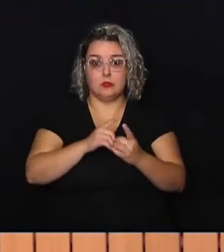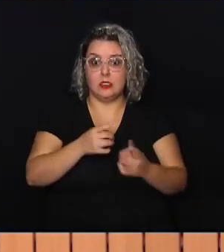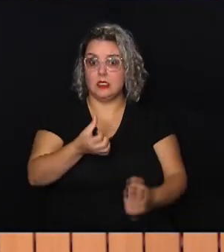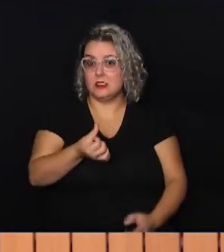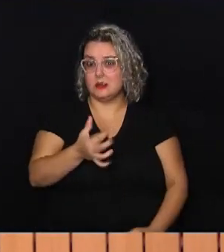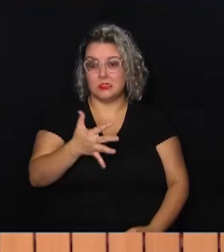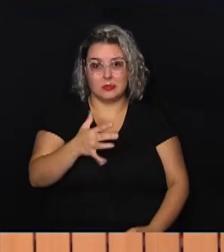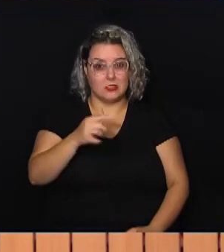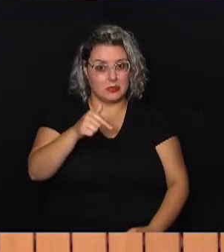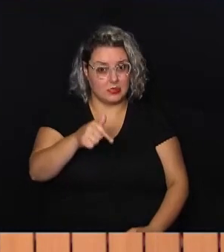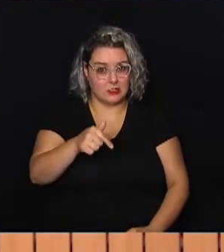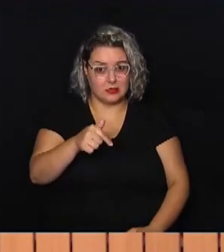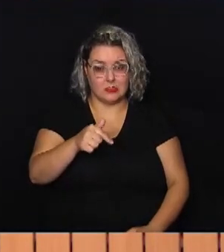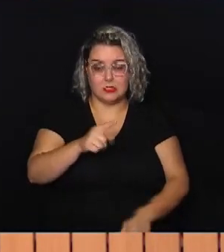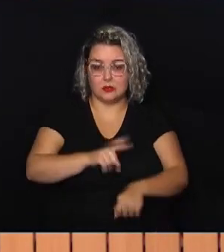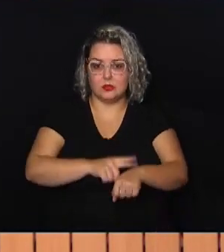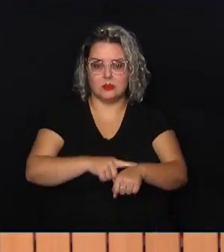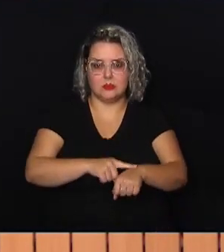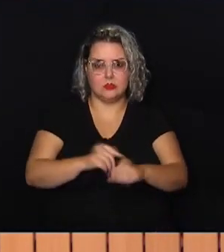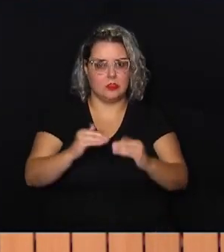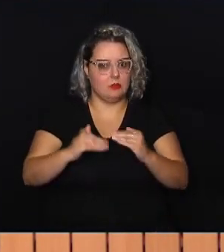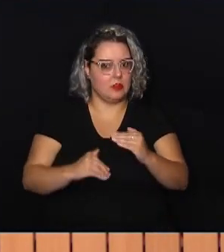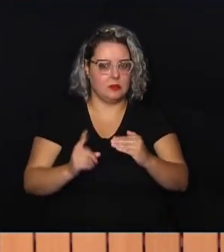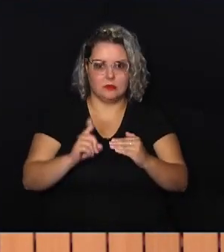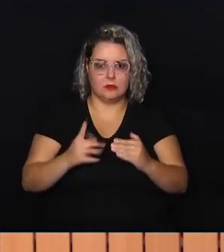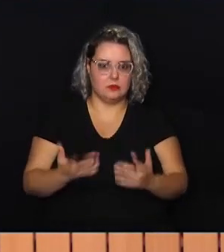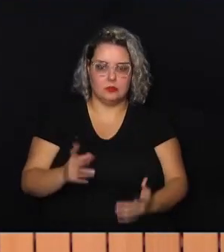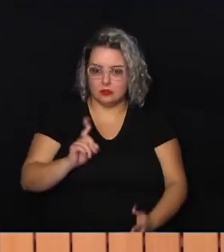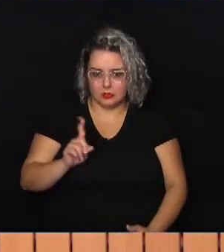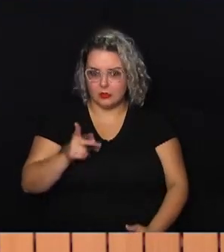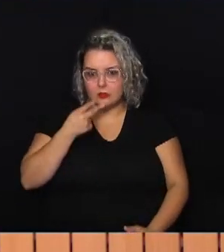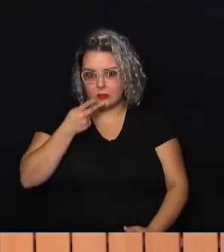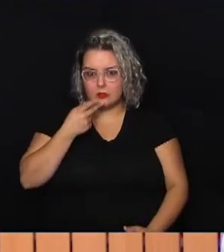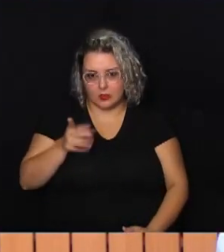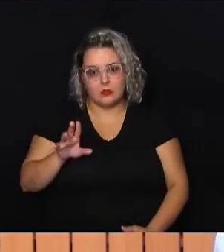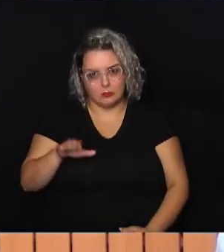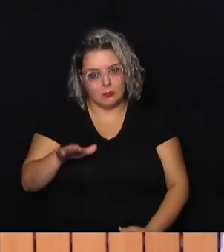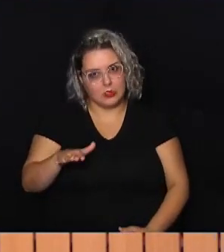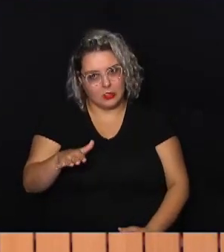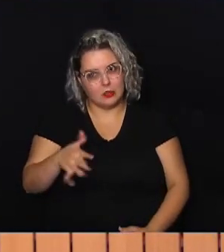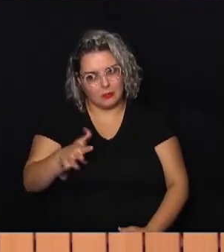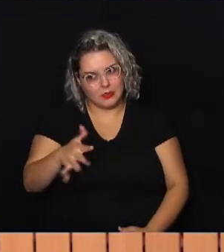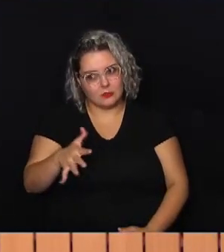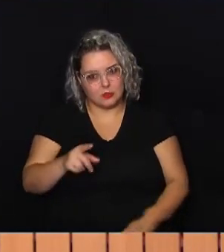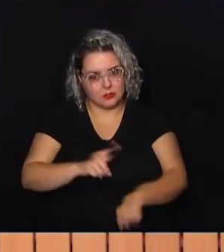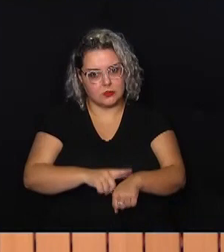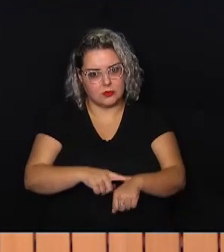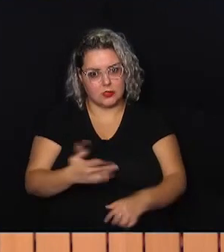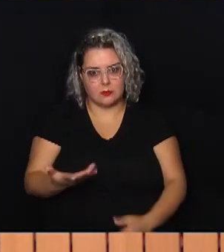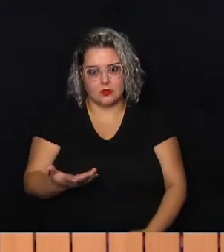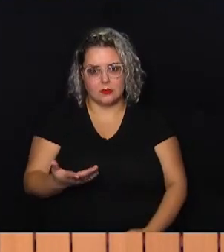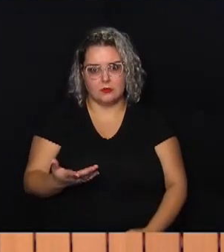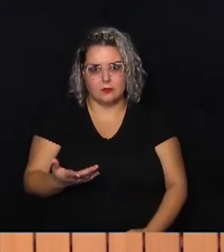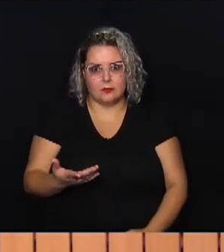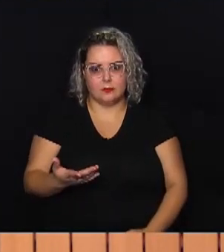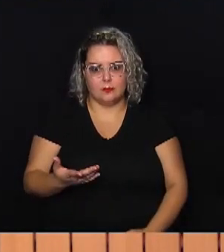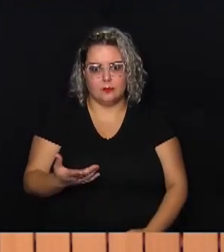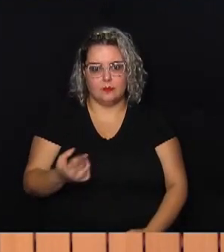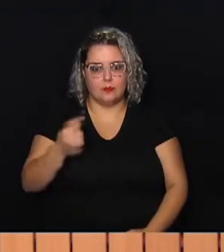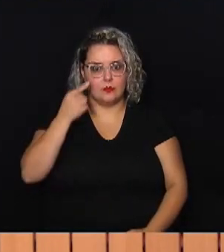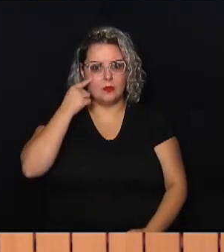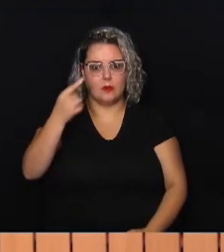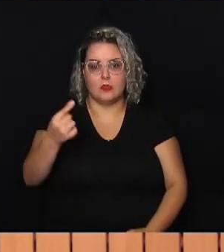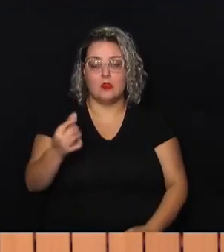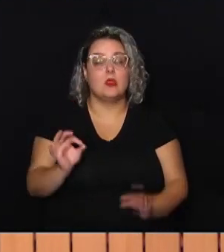horas. Não vou citar os nomes, mas é isso que está levando. É o ideal, está muito longe de ser